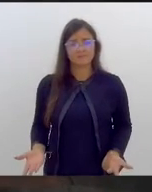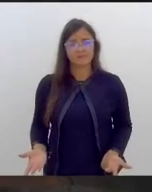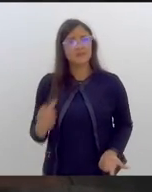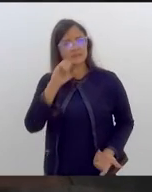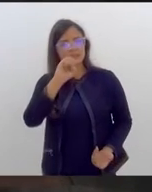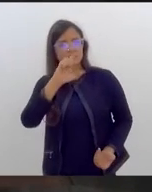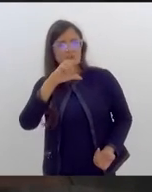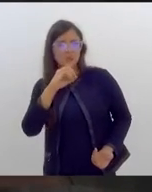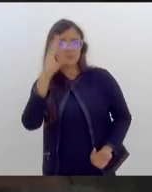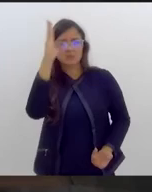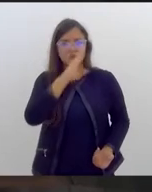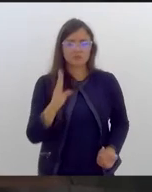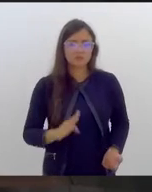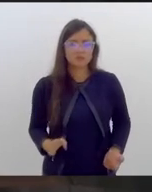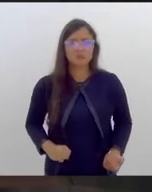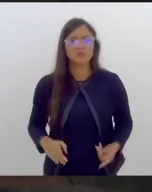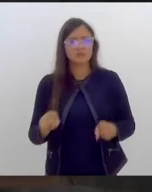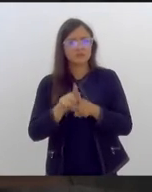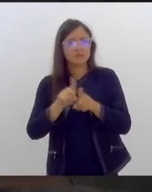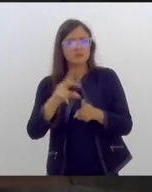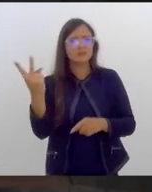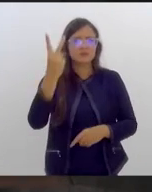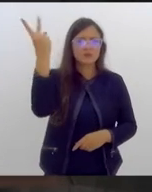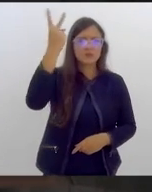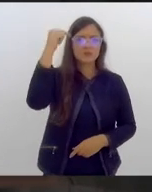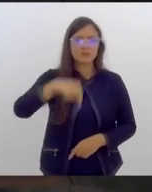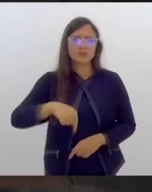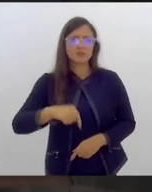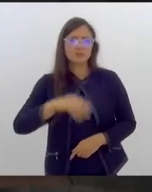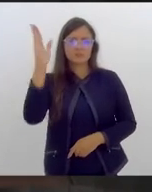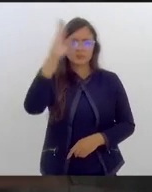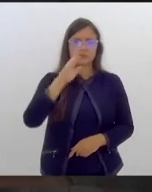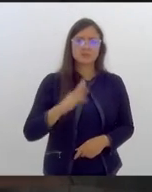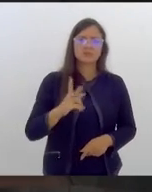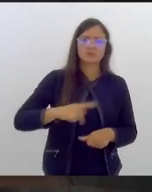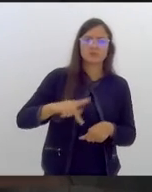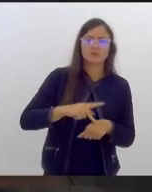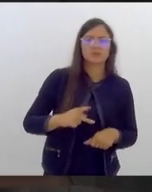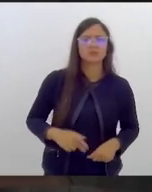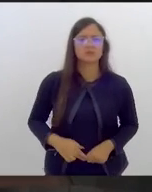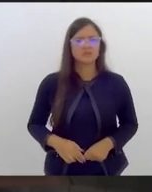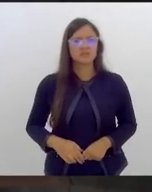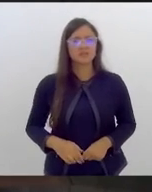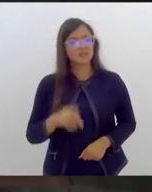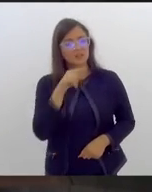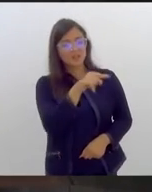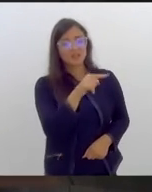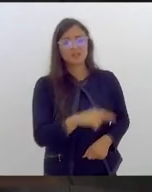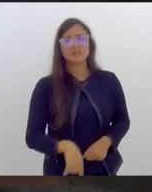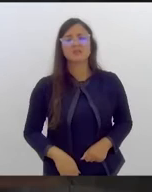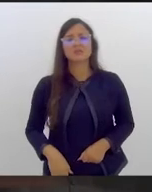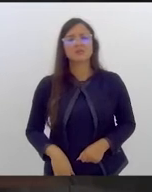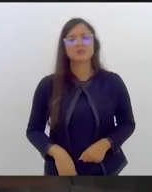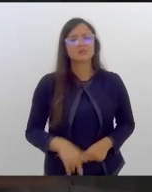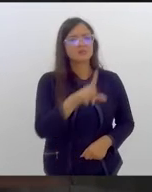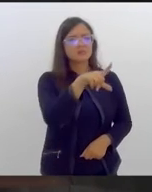é O Guardião da dos valores da república e ele destaca o ministro da justiça para